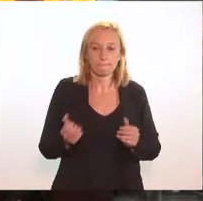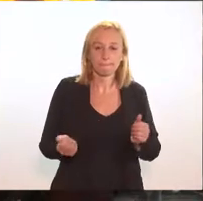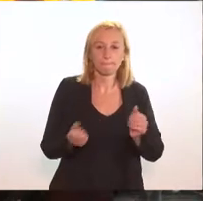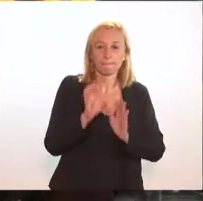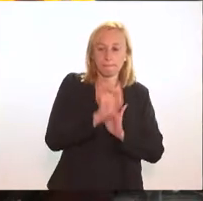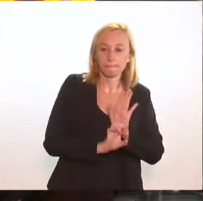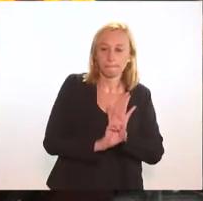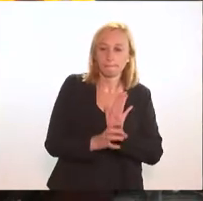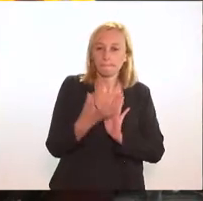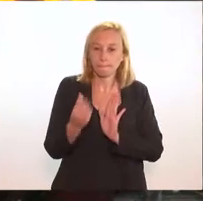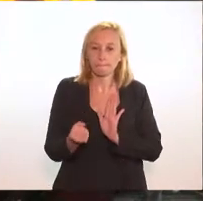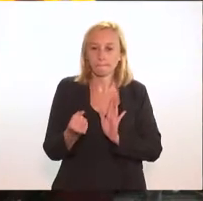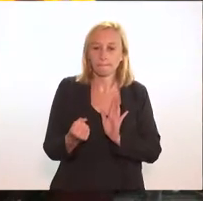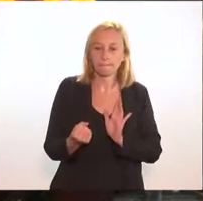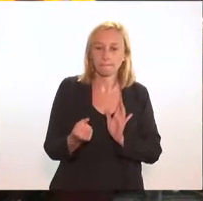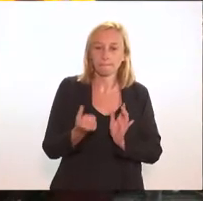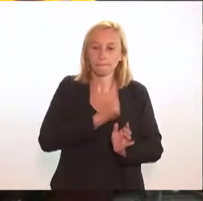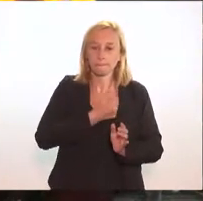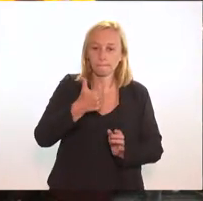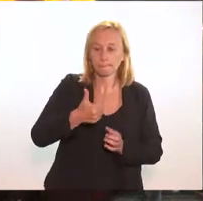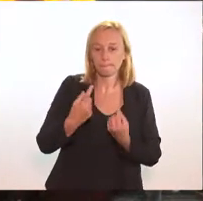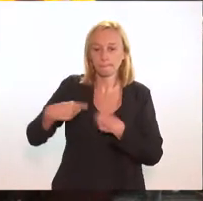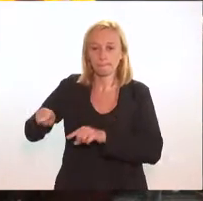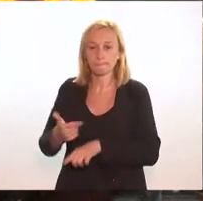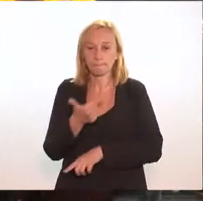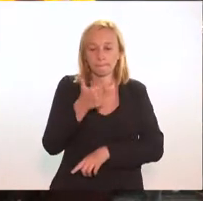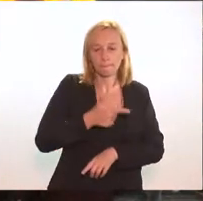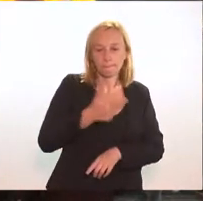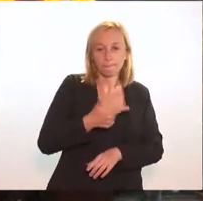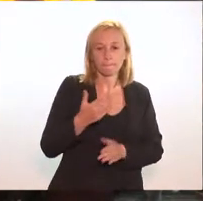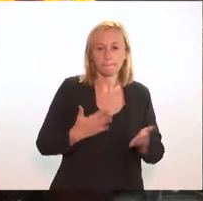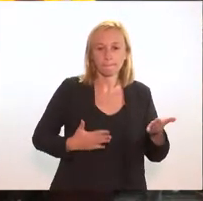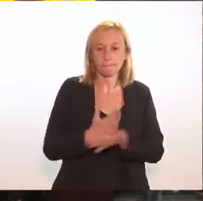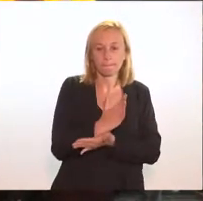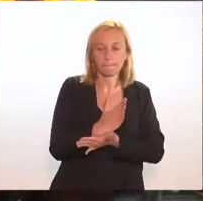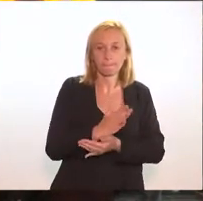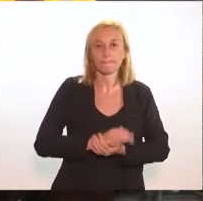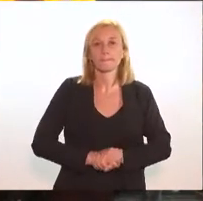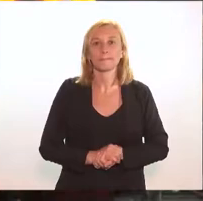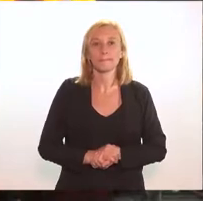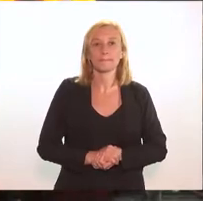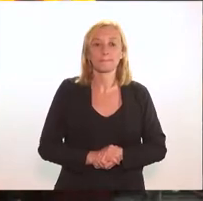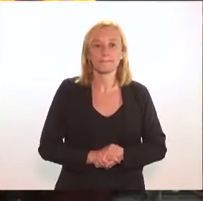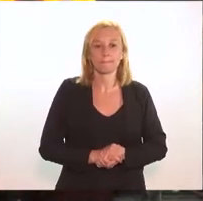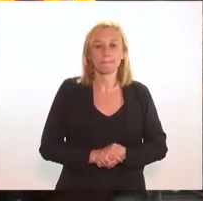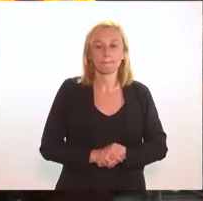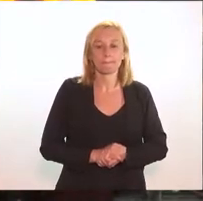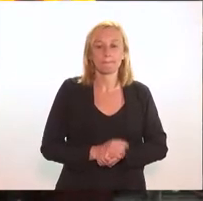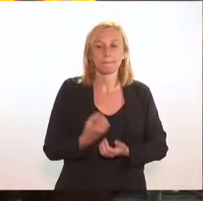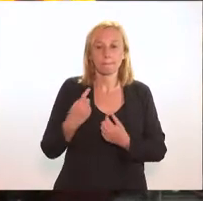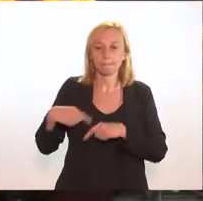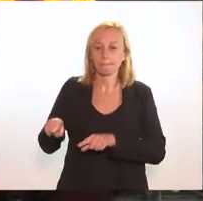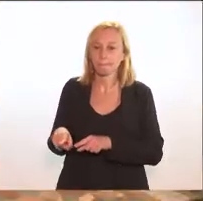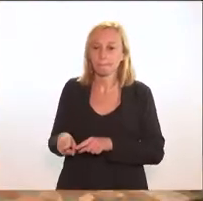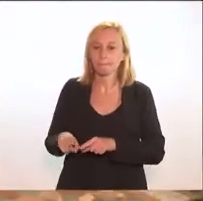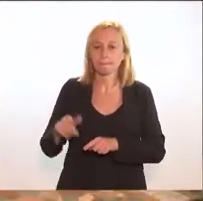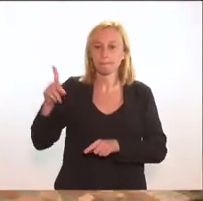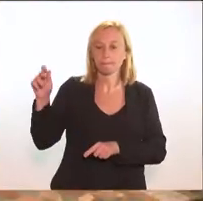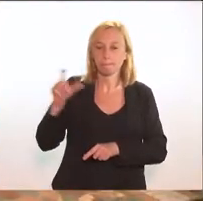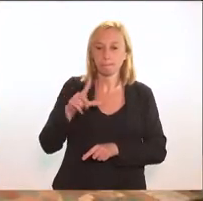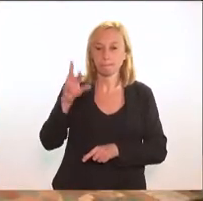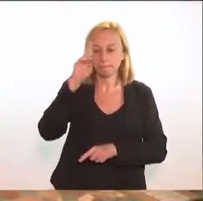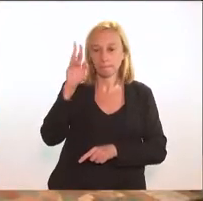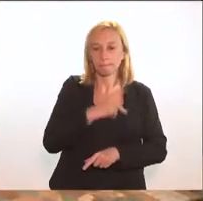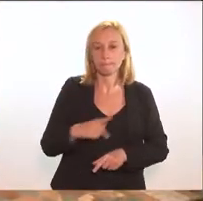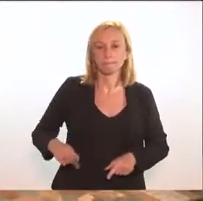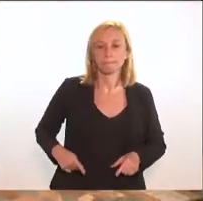1 e contrária à número 2. Senhores que aprovam nessa comissão, aprovado. Contrário da bancada do PSOL, senhor